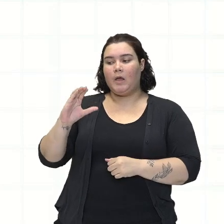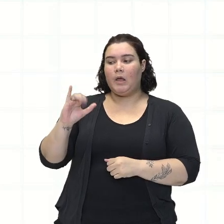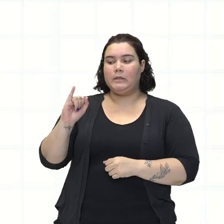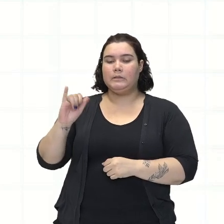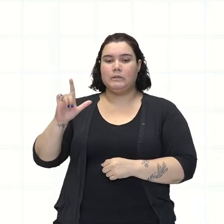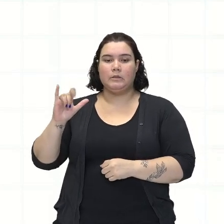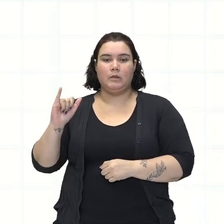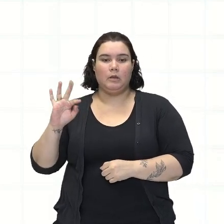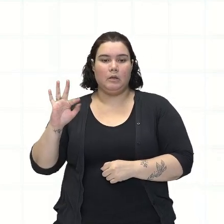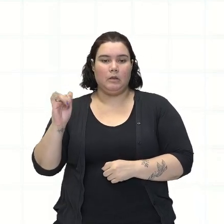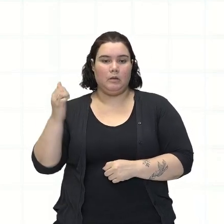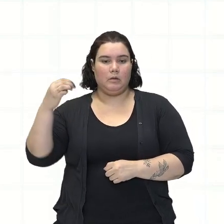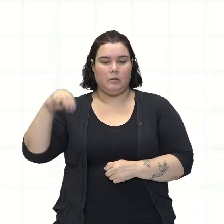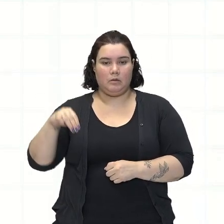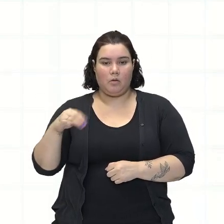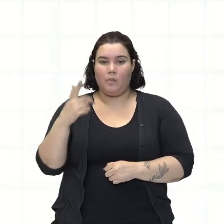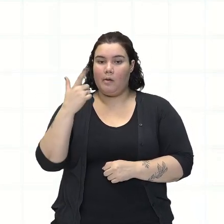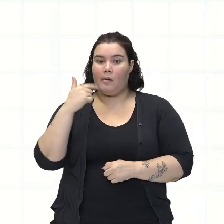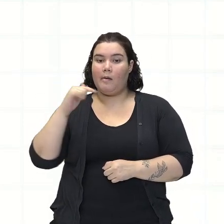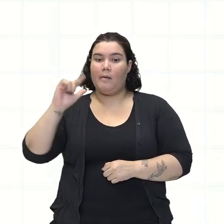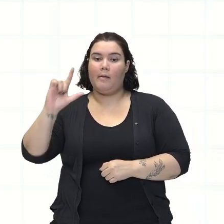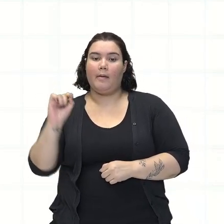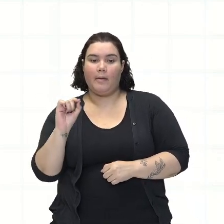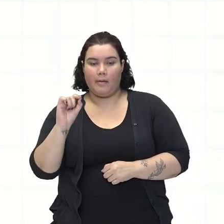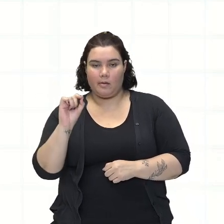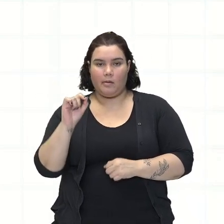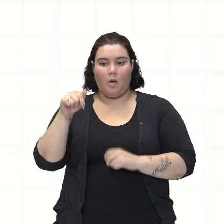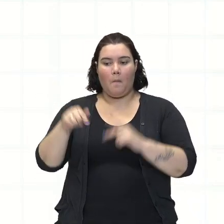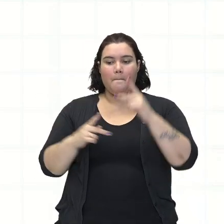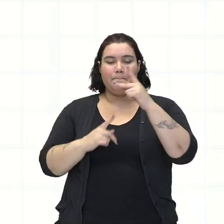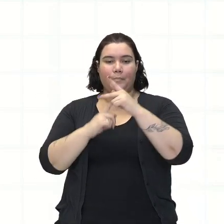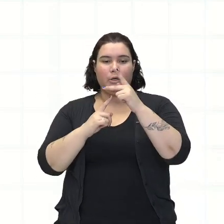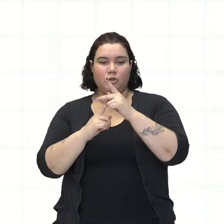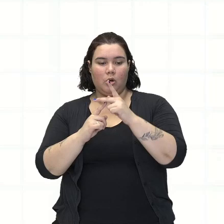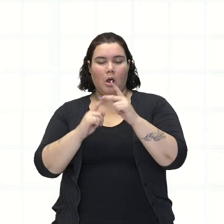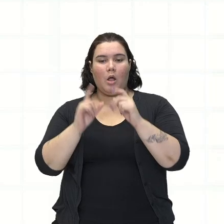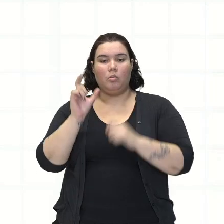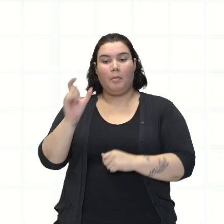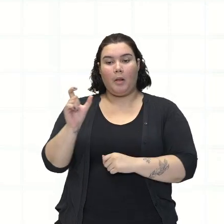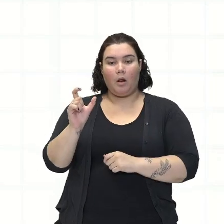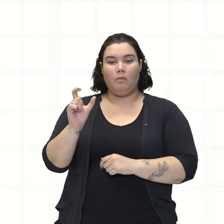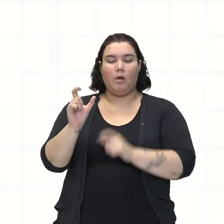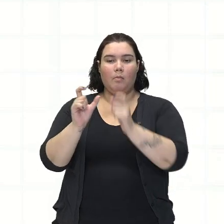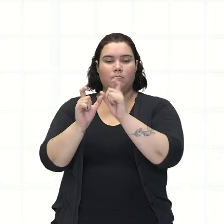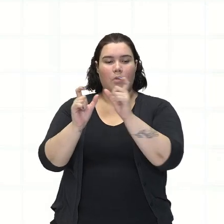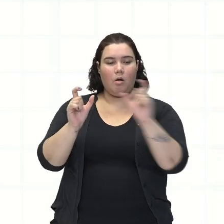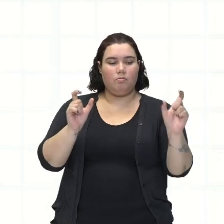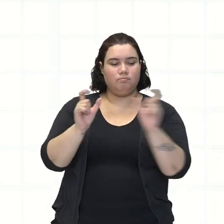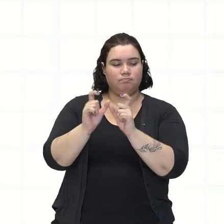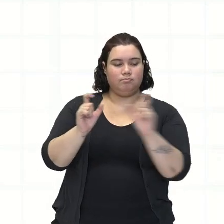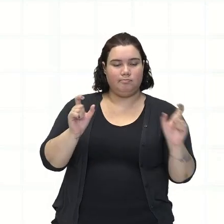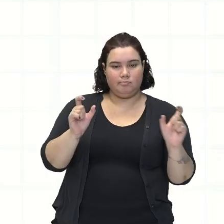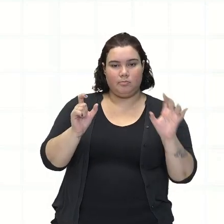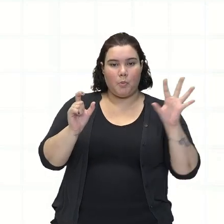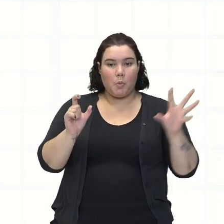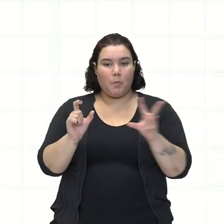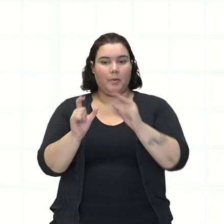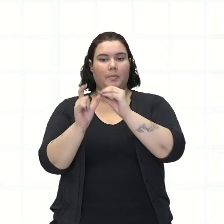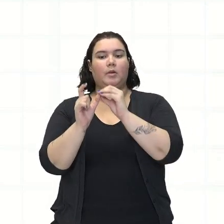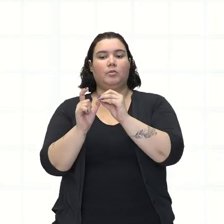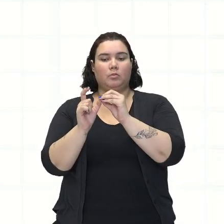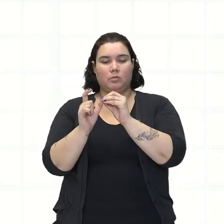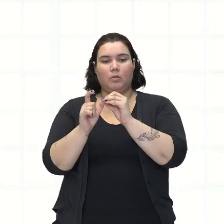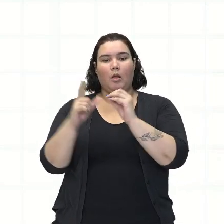o meu predicado. Quem facilita a automação de processos industriais? O predicado faz parte da pergunta. E ele vai me